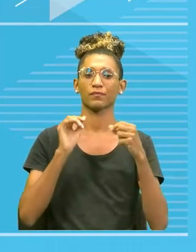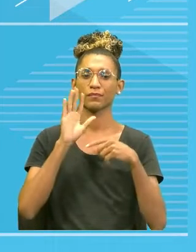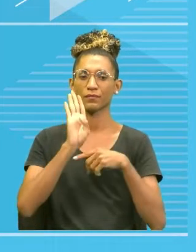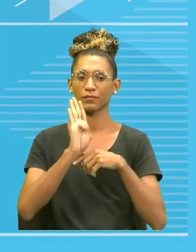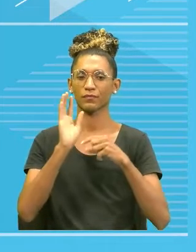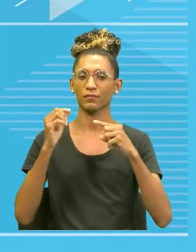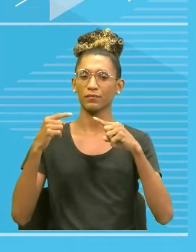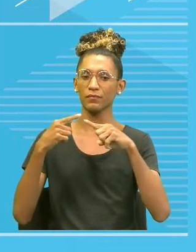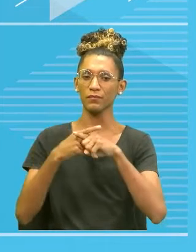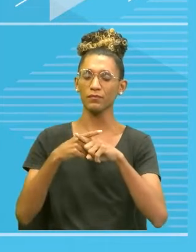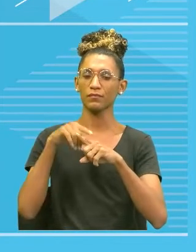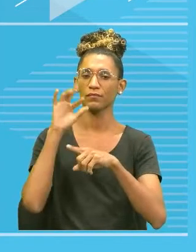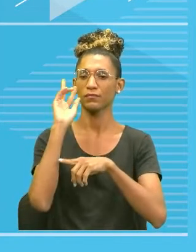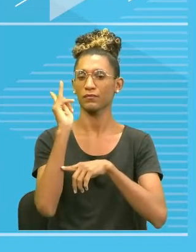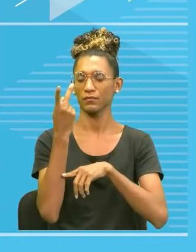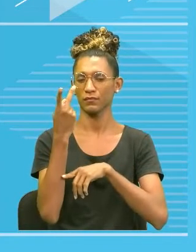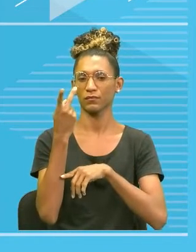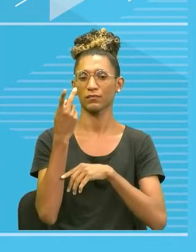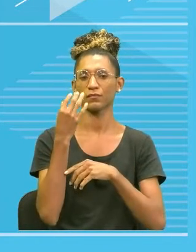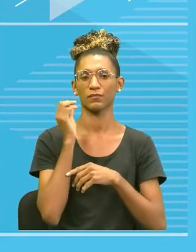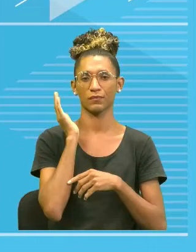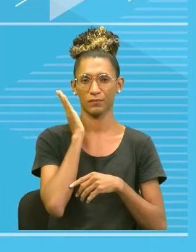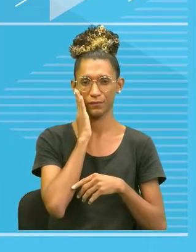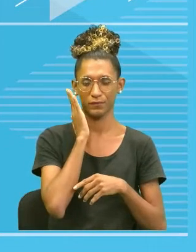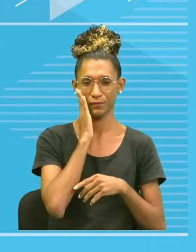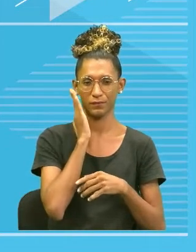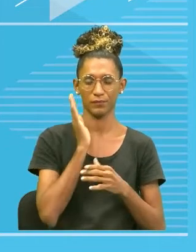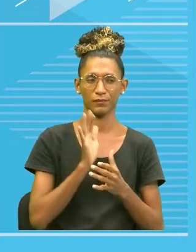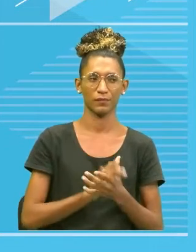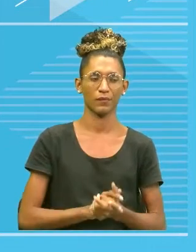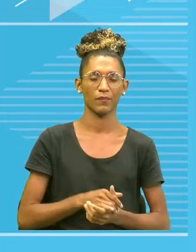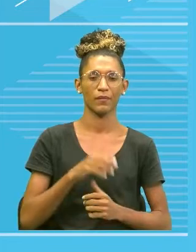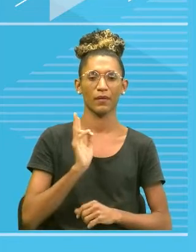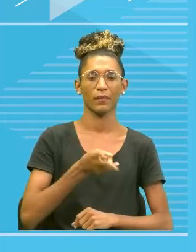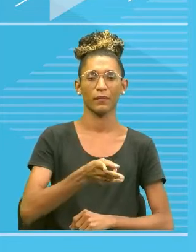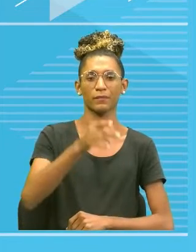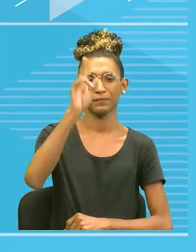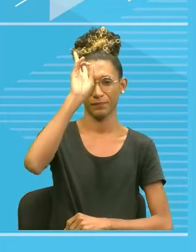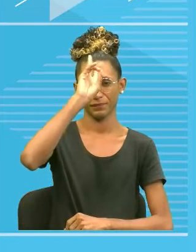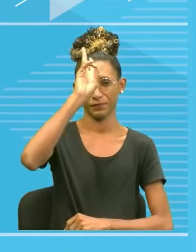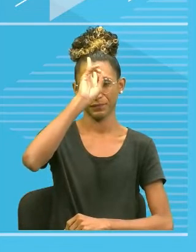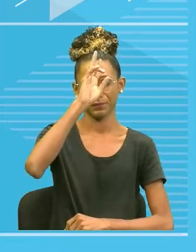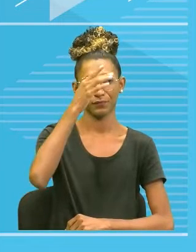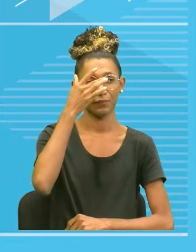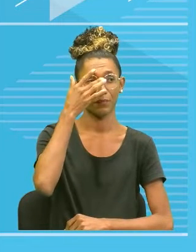vezes a altura do sistema. Bacana? Sempre lembrar dessa situação aí.